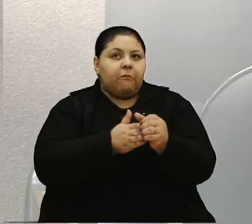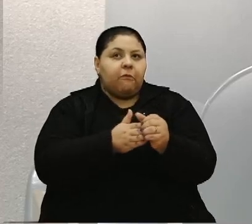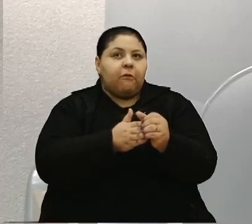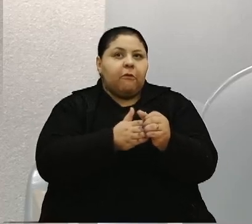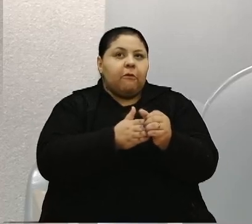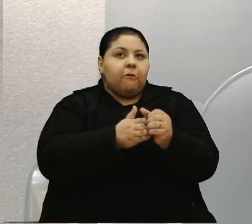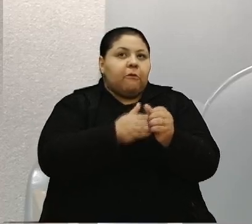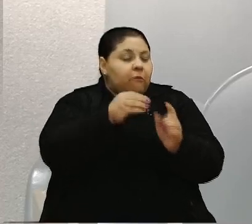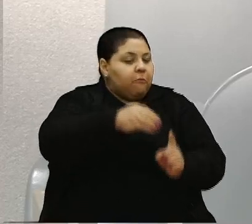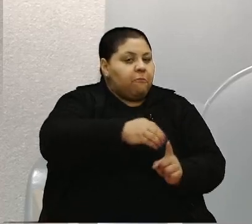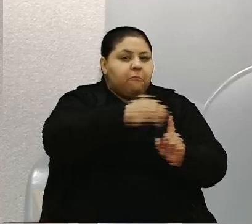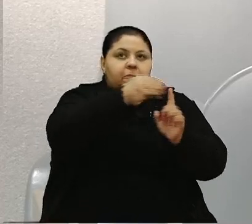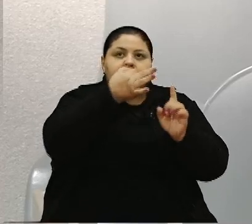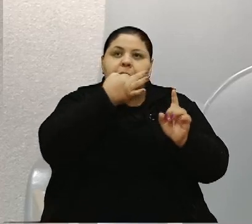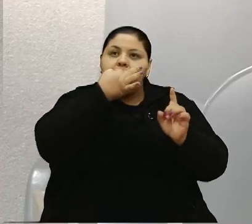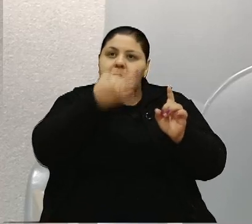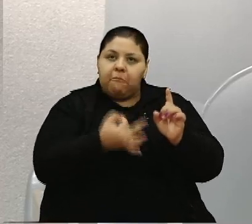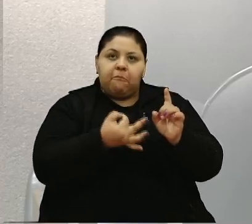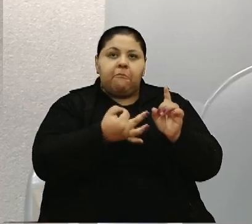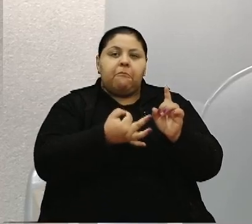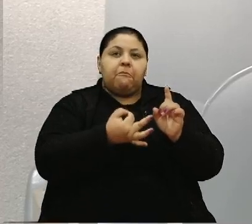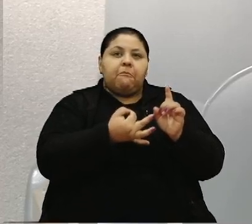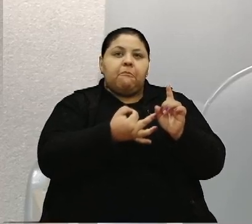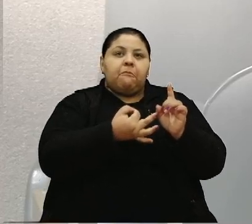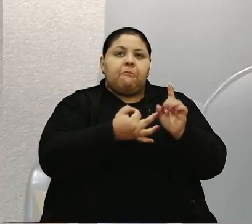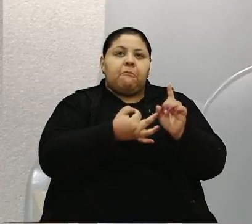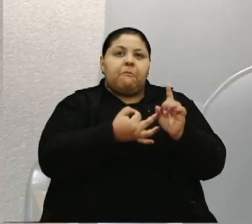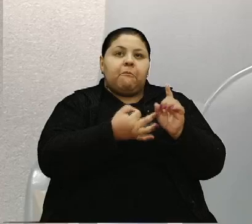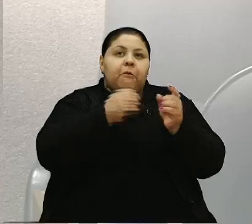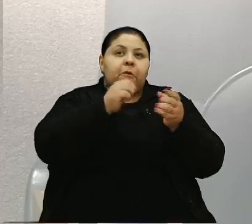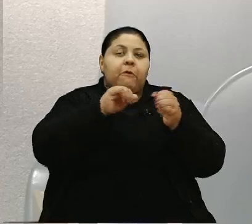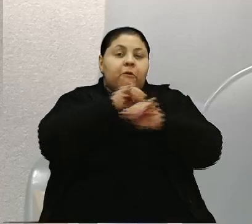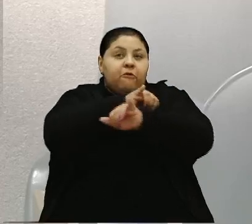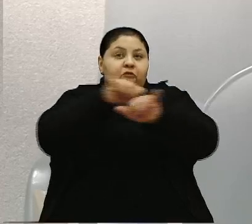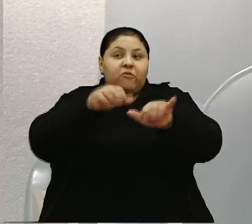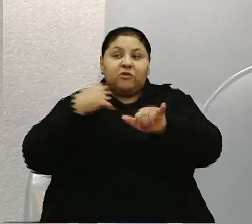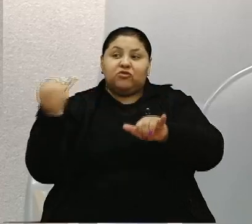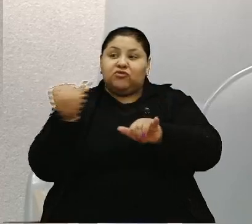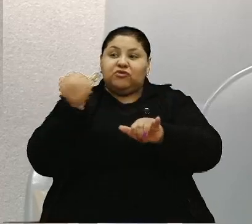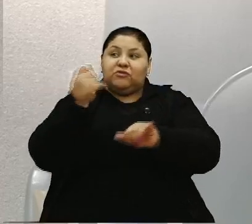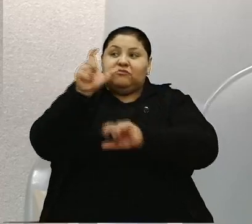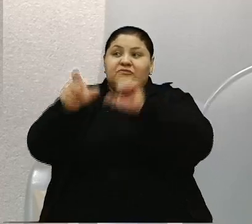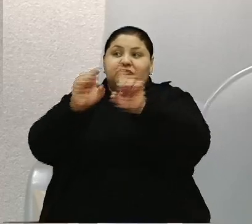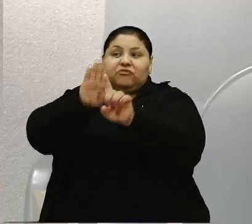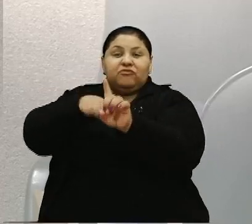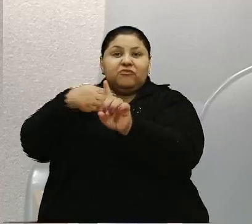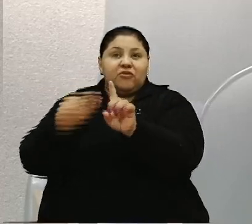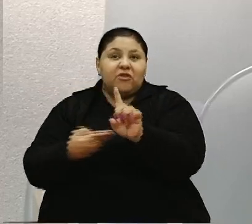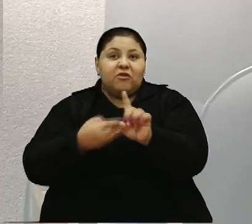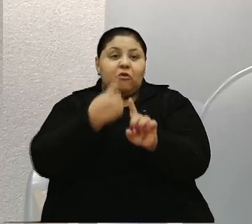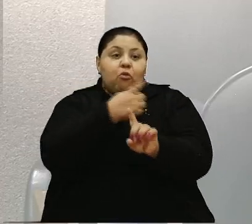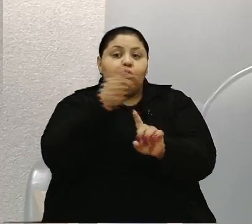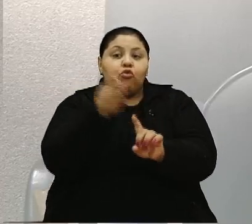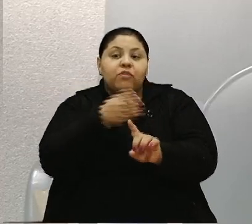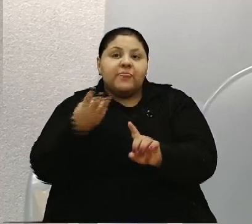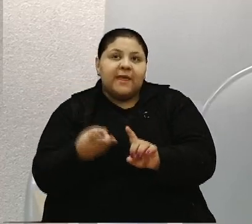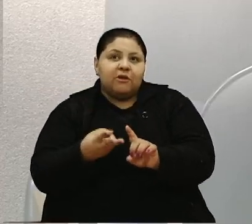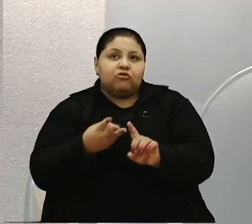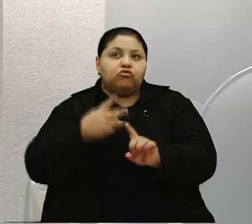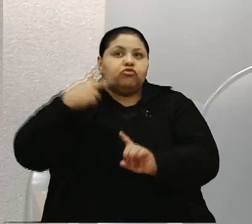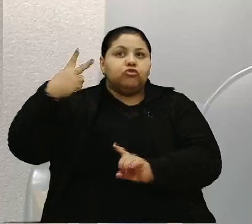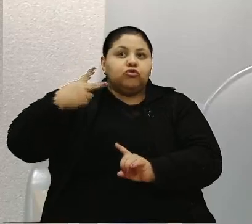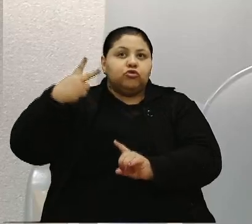essencial de circunstanciada biografia da pessoa que deseja homenagear, a subscrição de 1/3 dos membros da Câmara e o acompanhamento